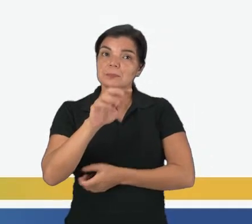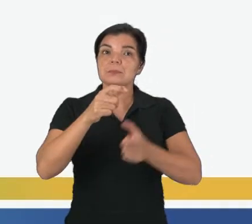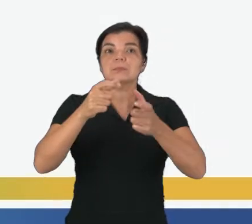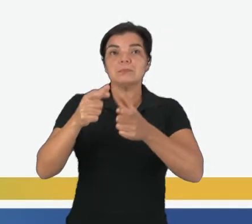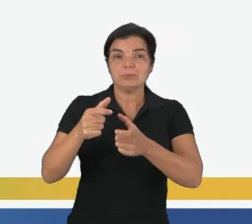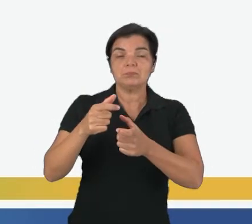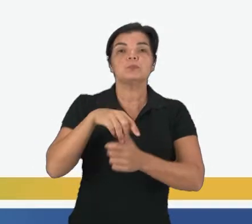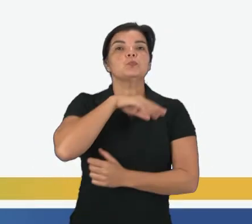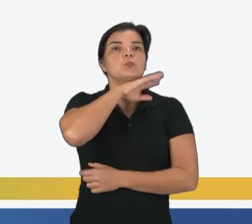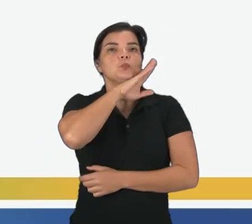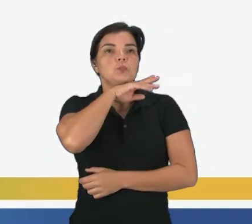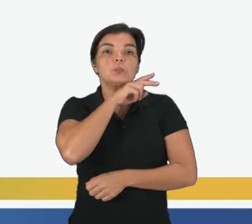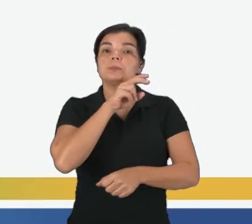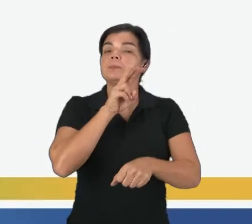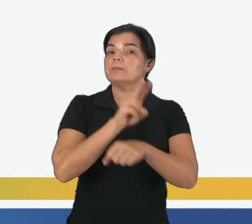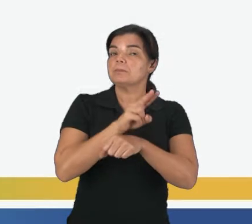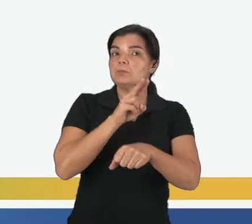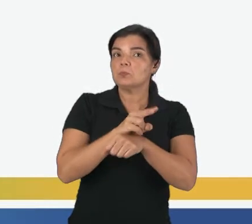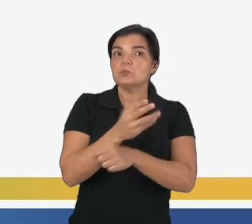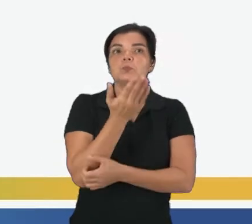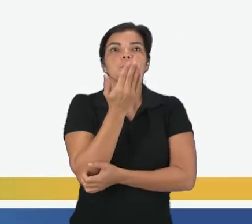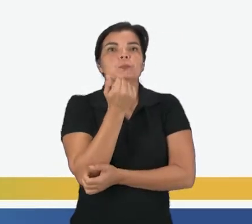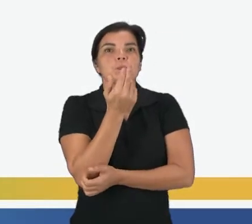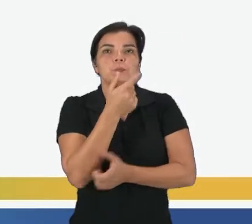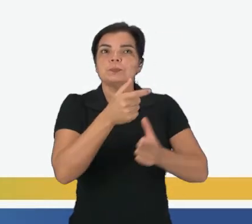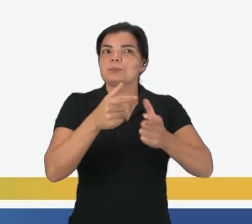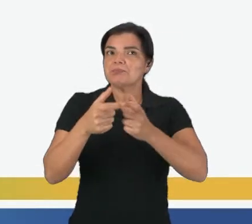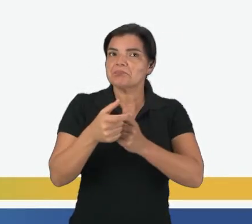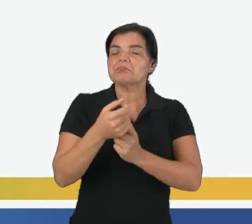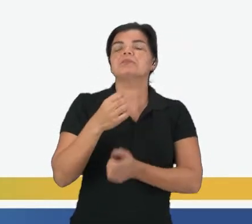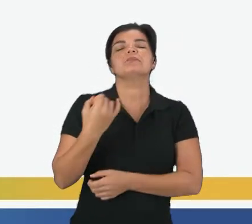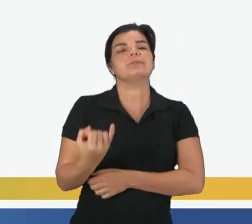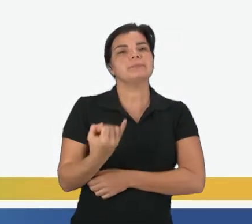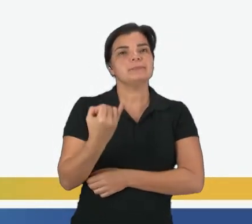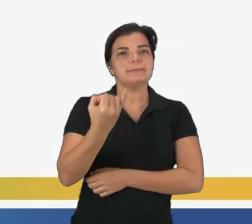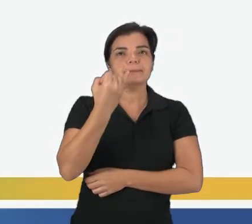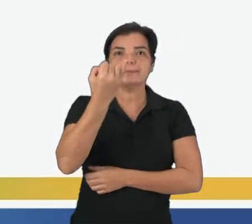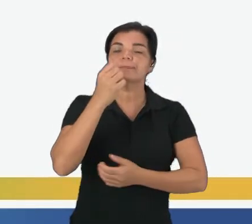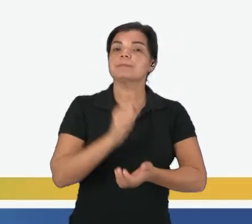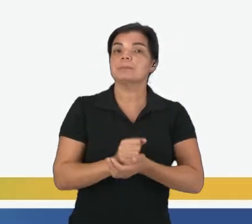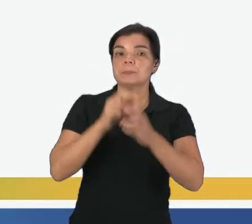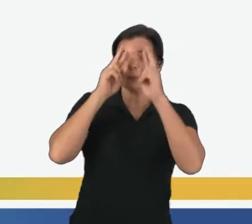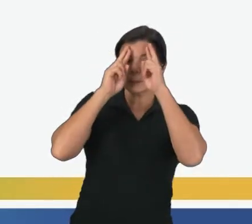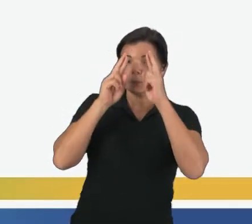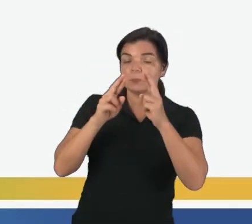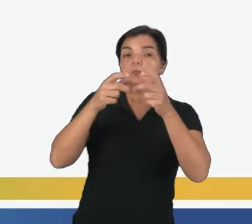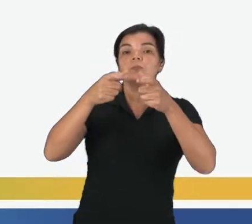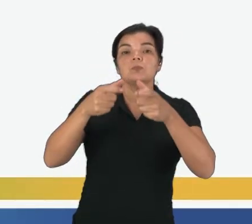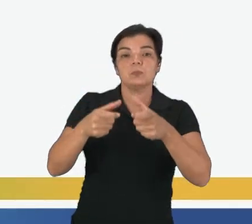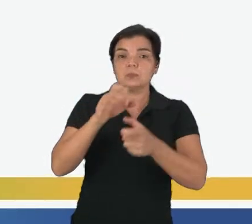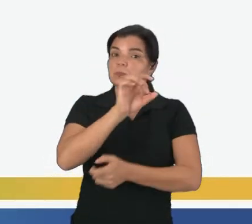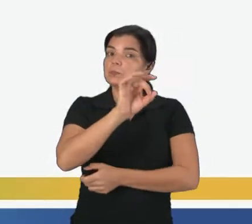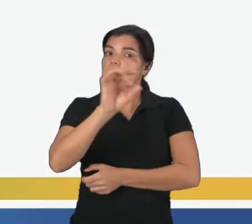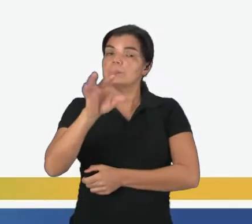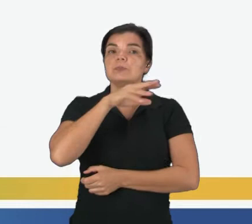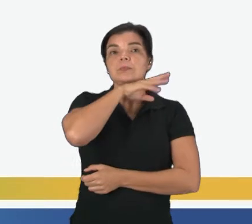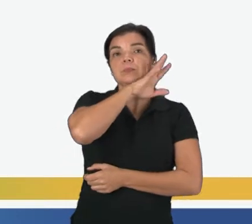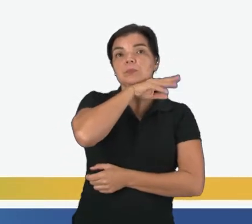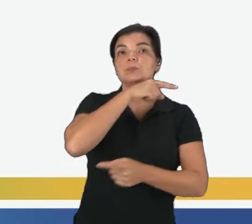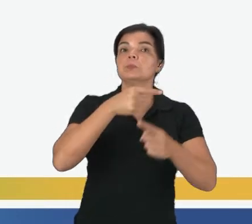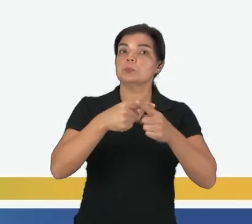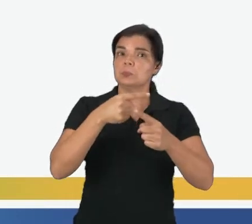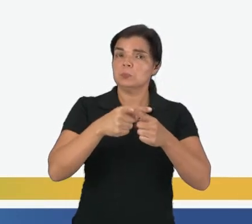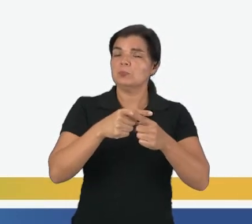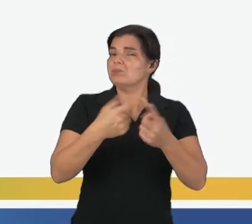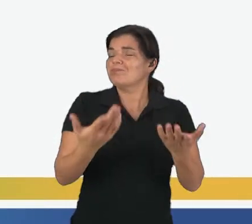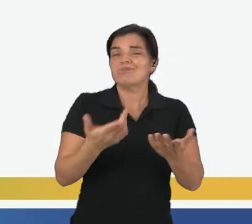os animais encontram abrigo e comida, e é muito importante respeitarmos o habitat de cada animal, porque